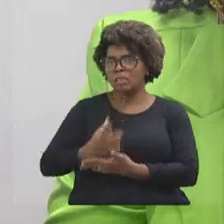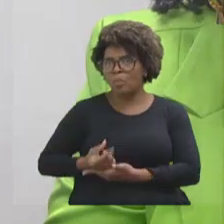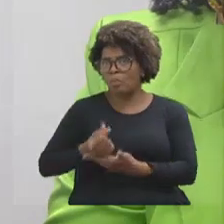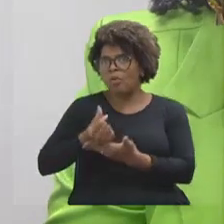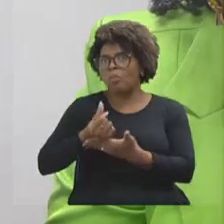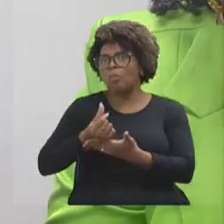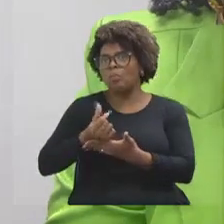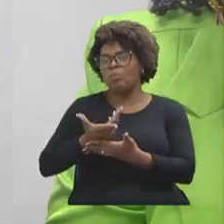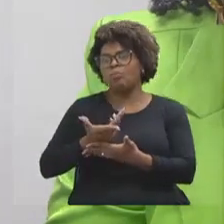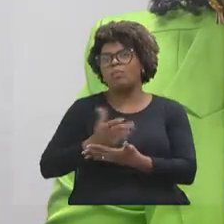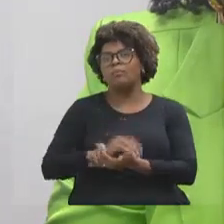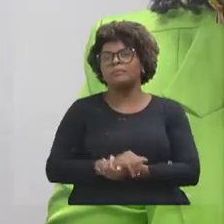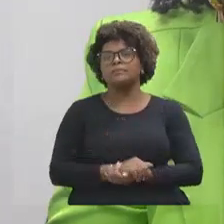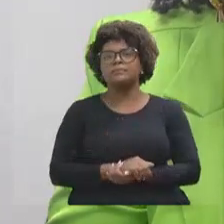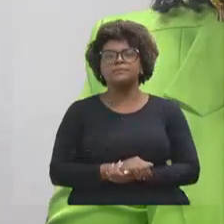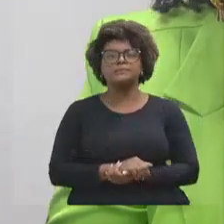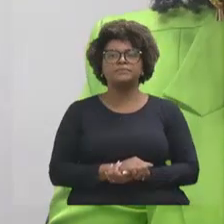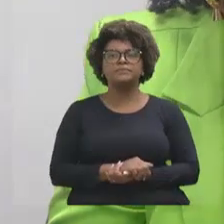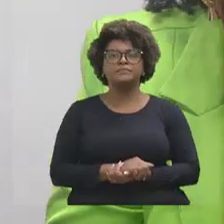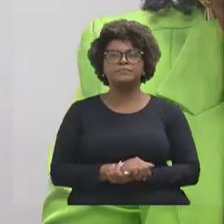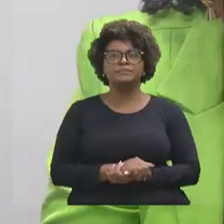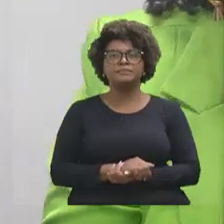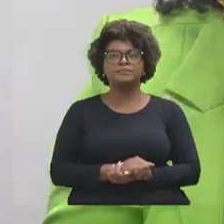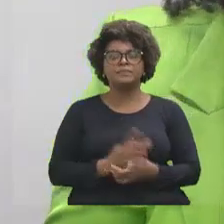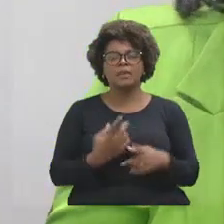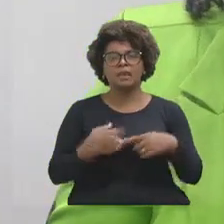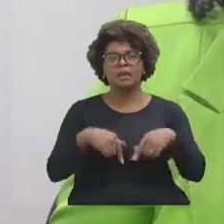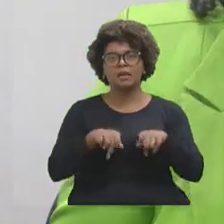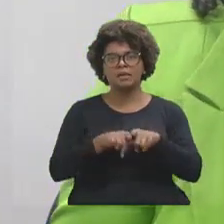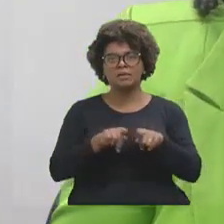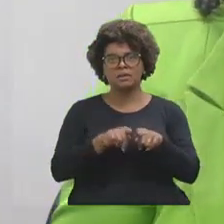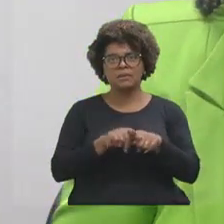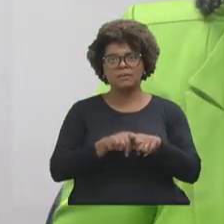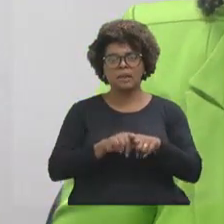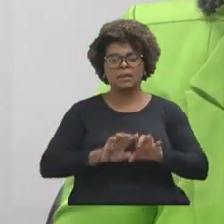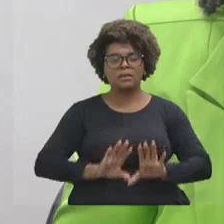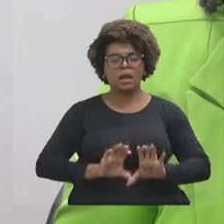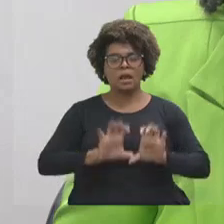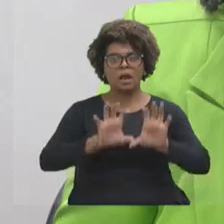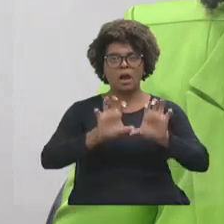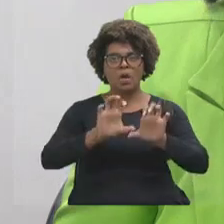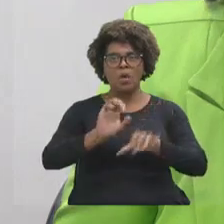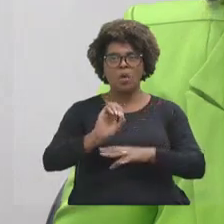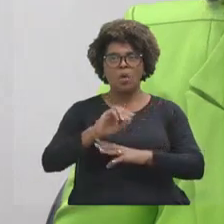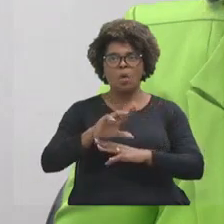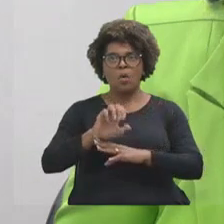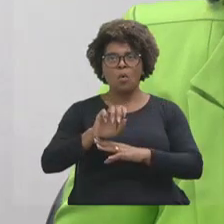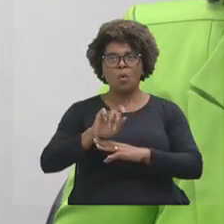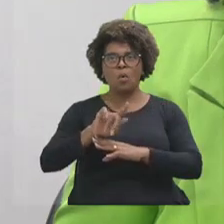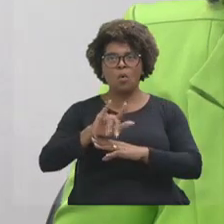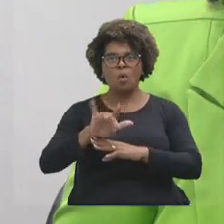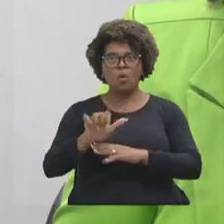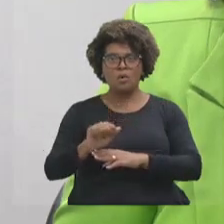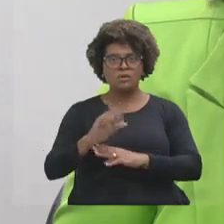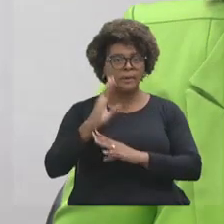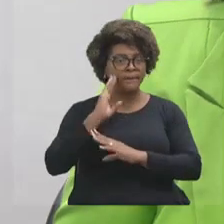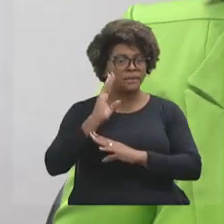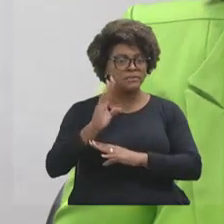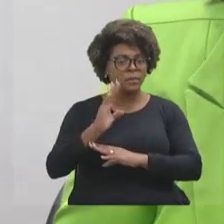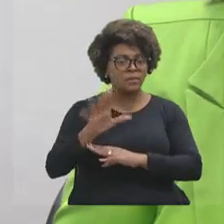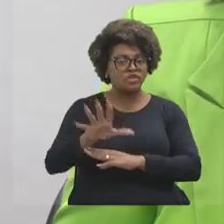e vou falar sobre a questão da Oncologia que eu gostaria de pedir o senhor uma atenção especial principalmente na questão do